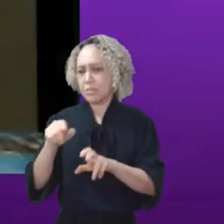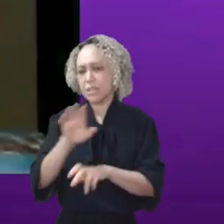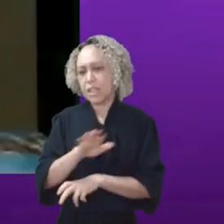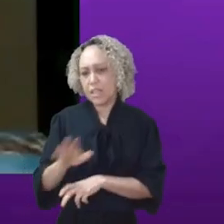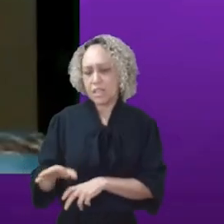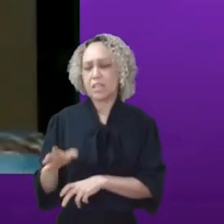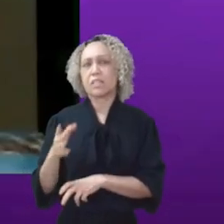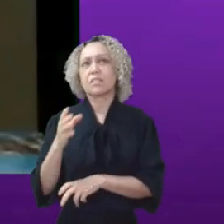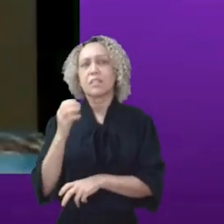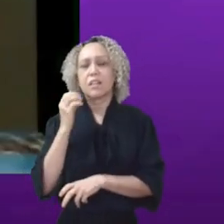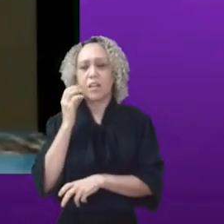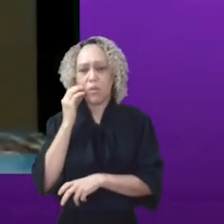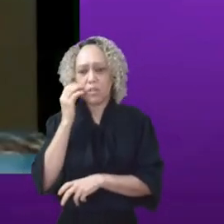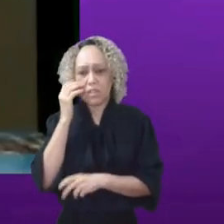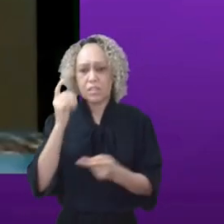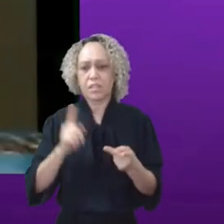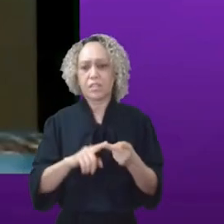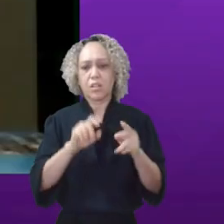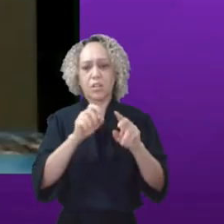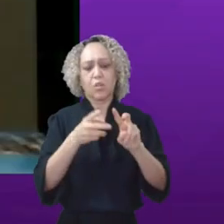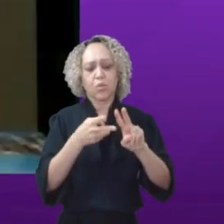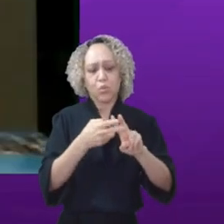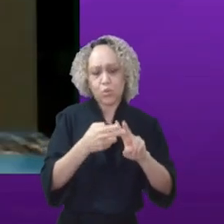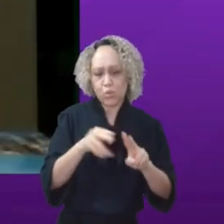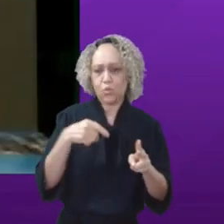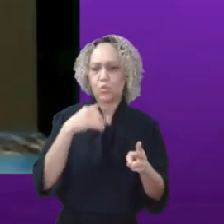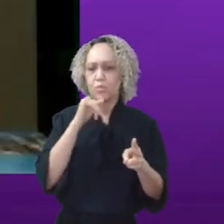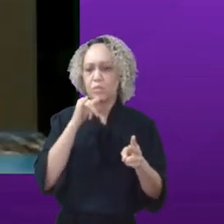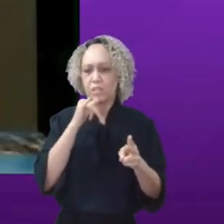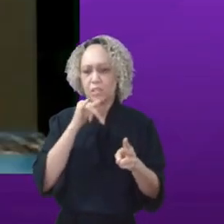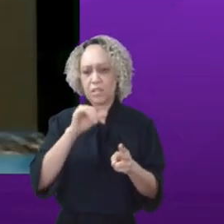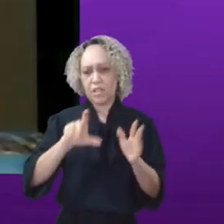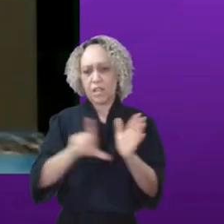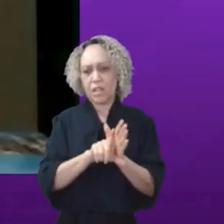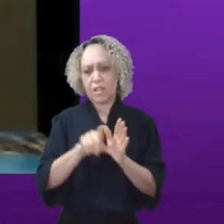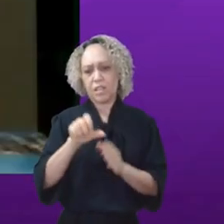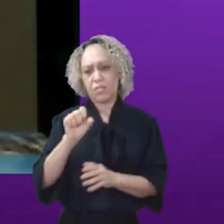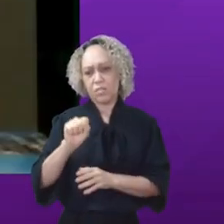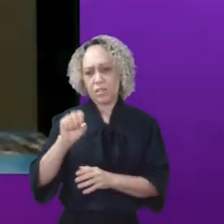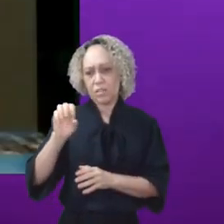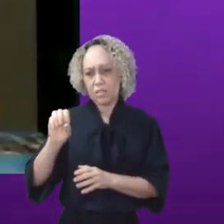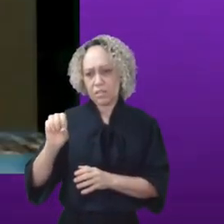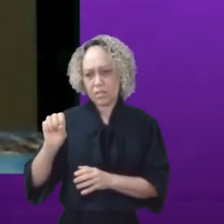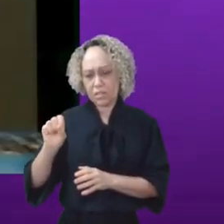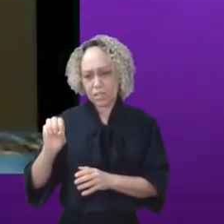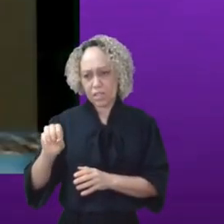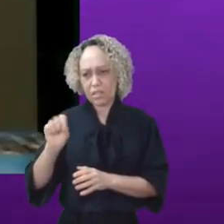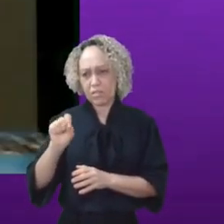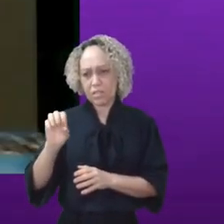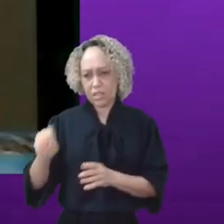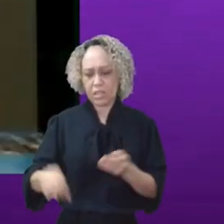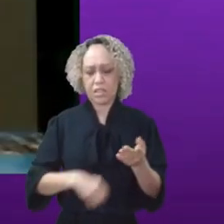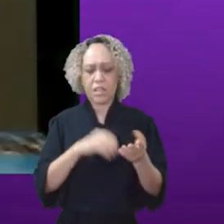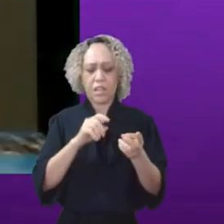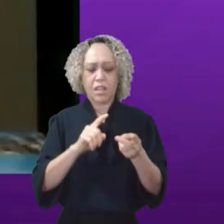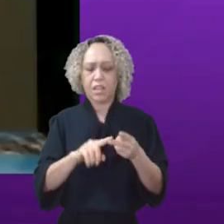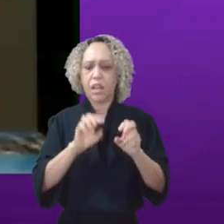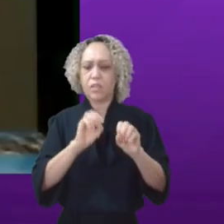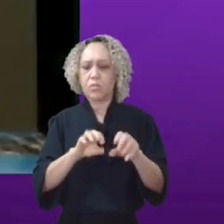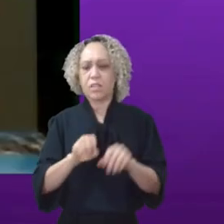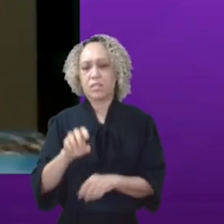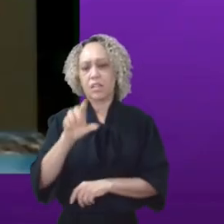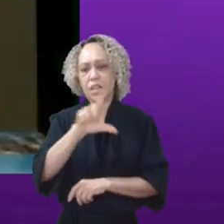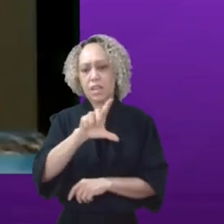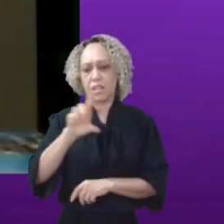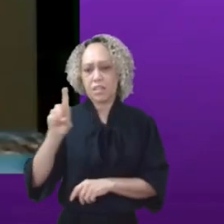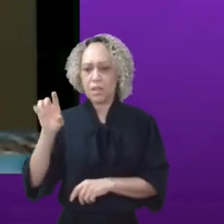Único de Assistência de Saúde, no SUS, na Lei 8080, na educação, na Lei de Diretrizes e Bases da Educação,